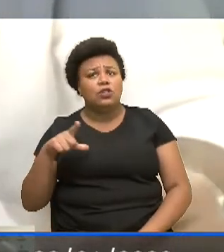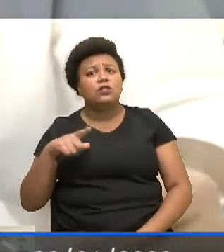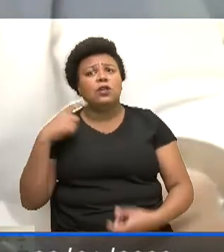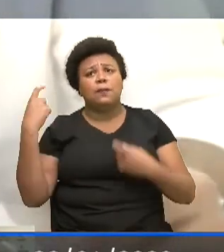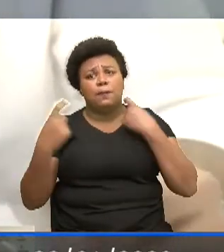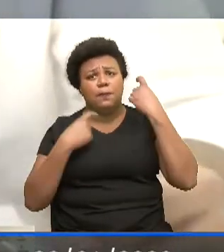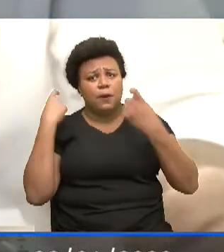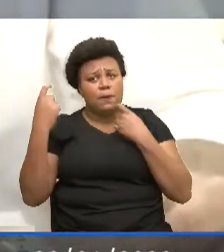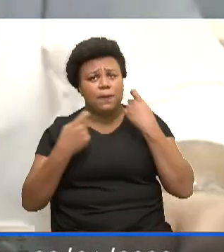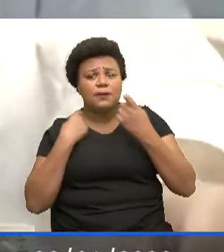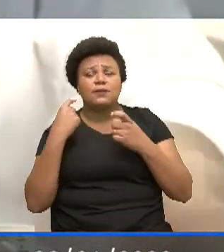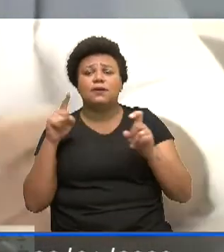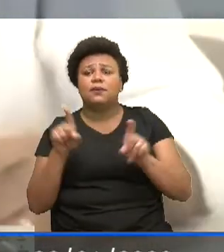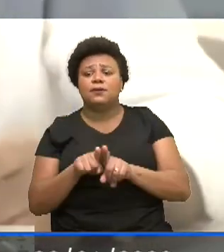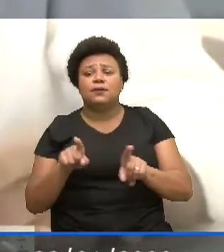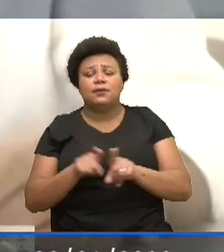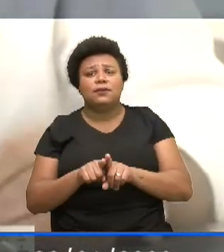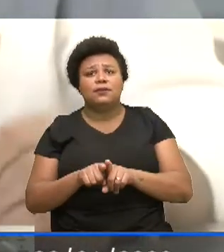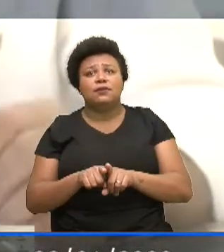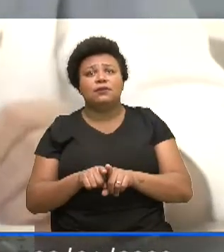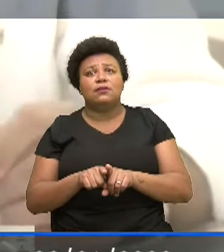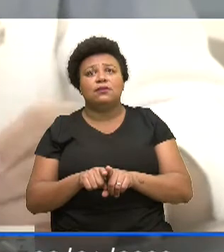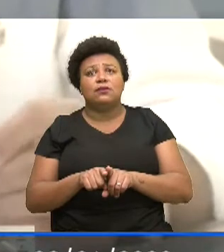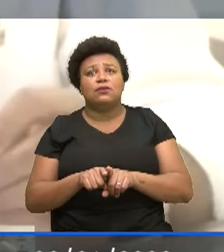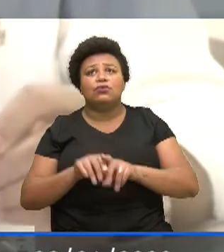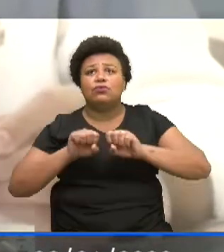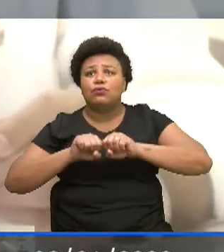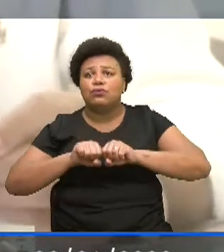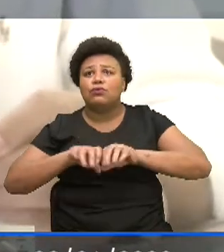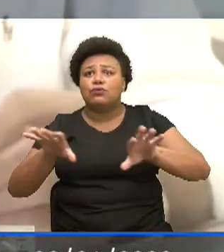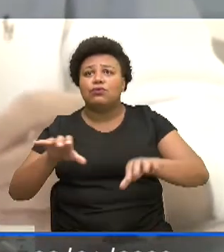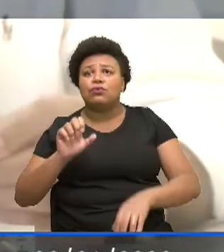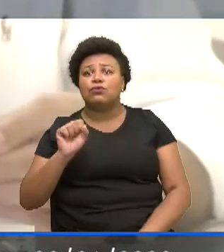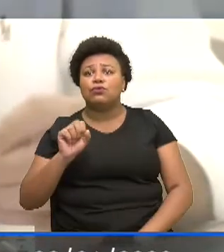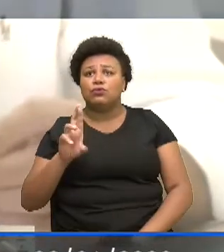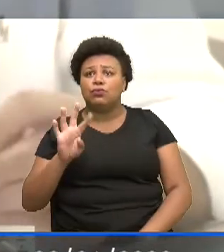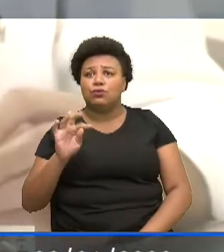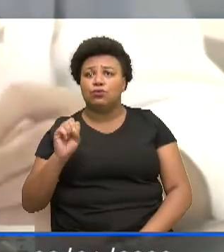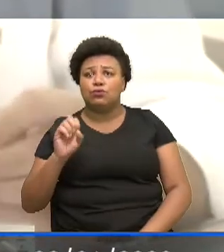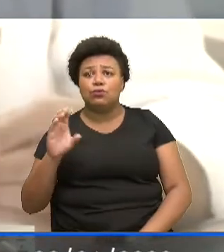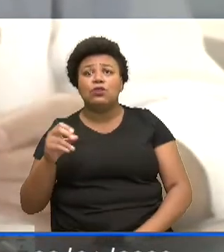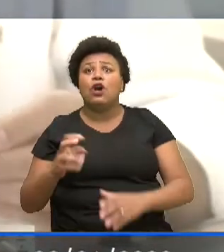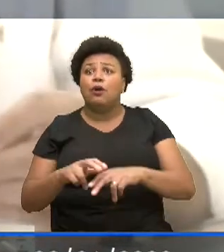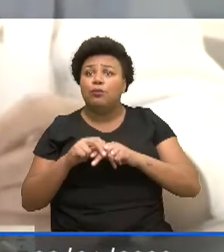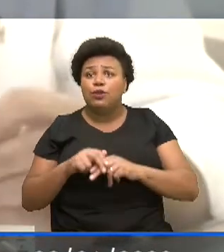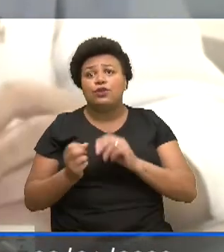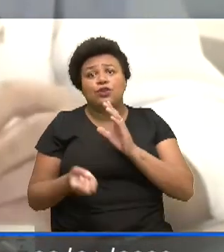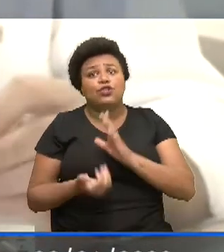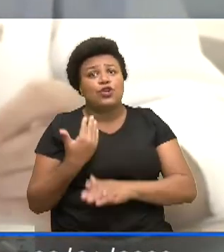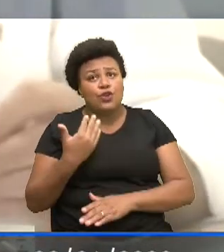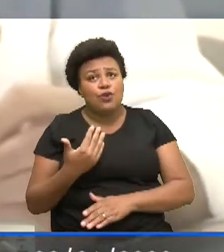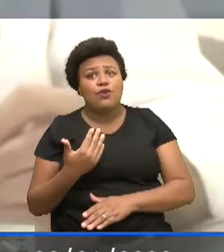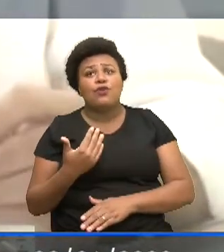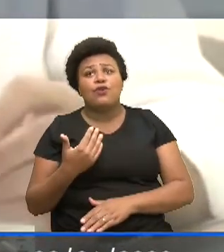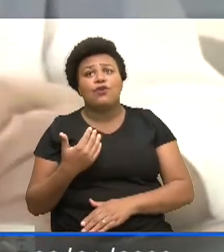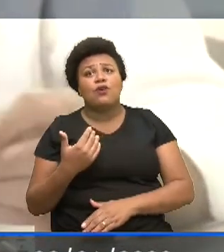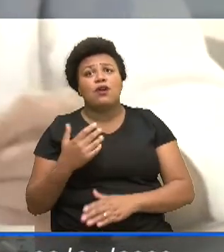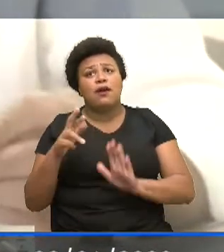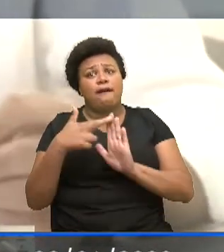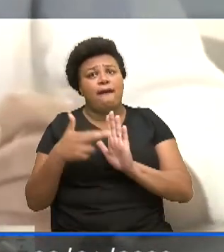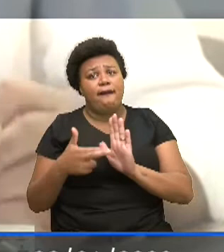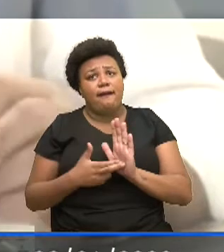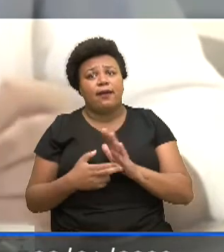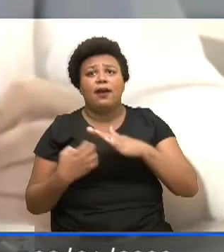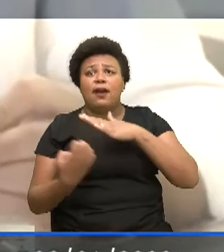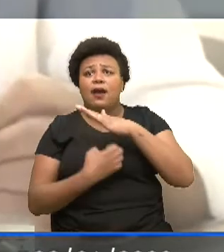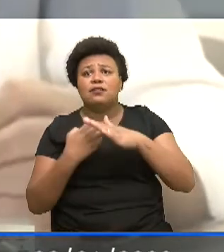preocupação também na questão dos surtos. Isso foi a ideia de a gente criar um regramento e a ideia das empresas terem os seus